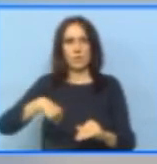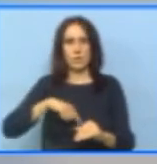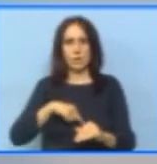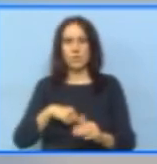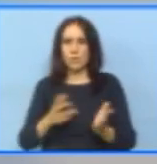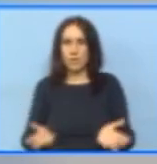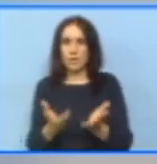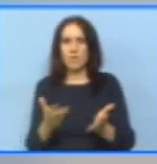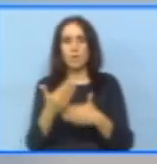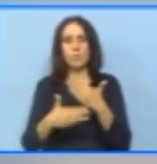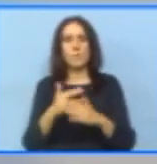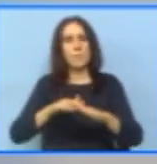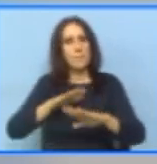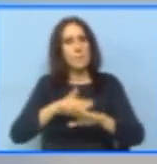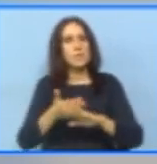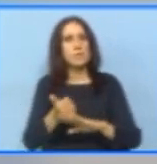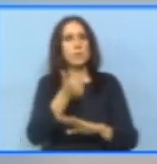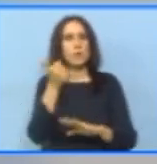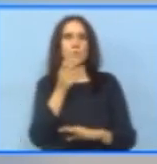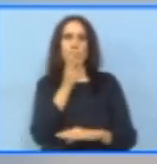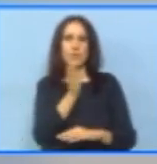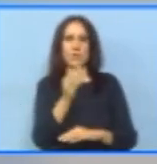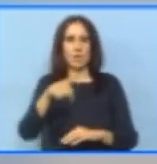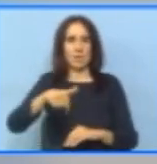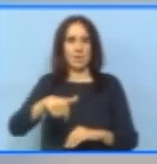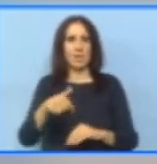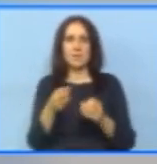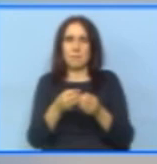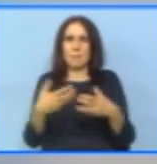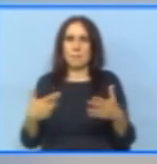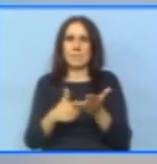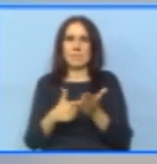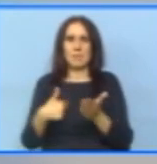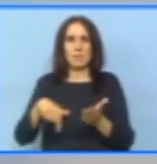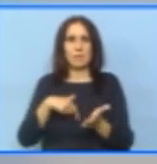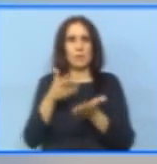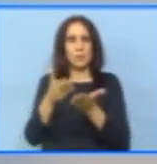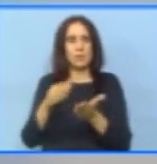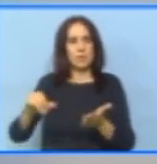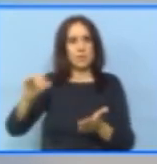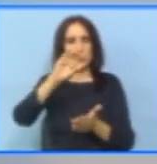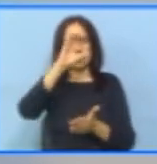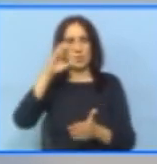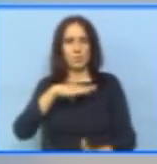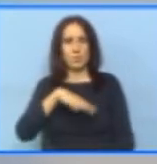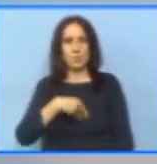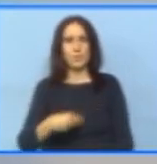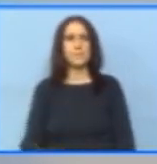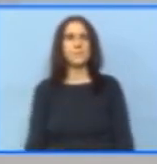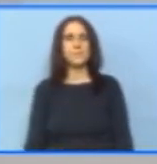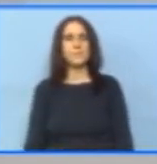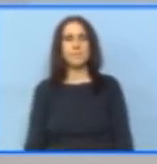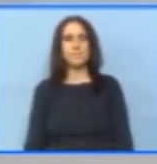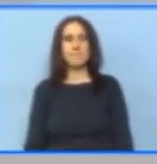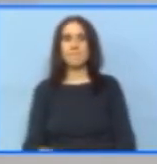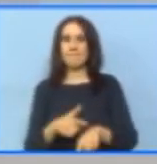possamos continuar a fazer mais e melhor, porque, como já dissemos aqui, cada vez mais é necessária a nossa ajuda em tantas partes do mundo. Uma ocasião para colocar, de